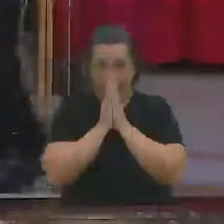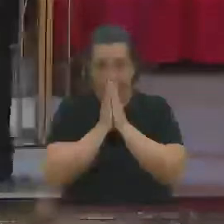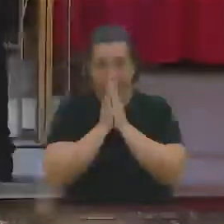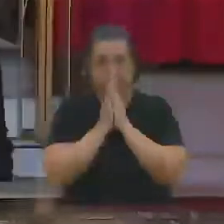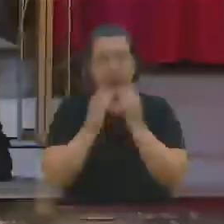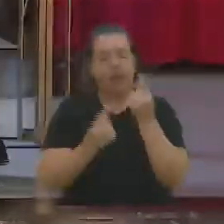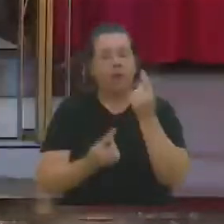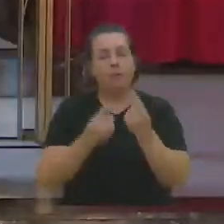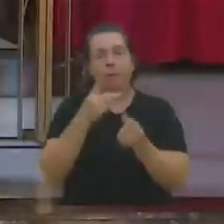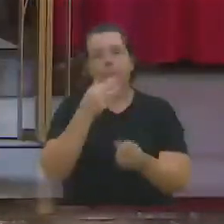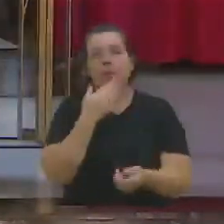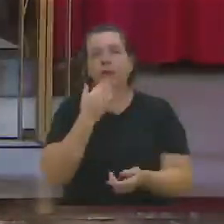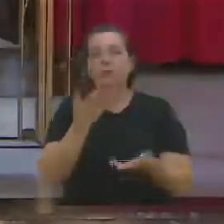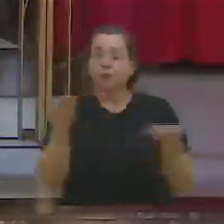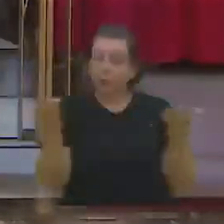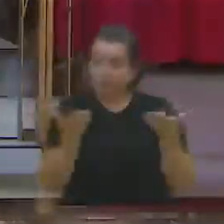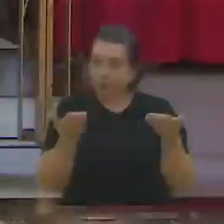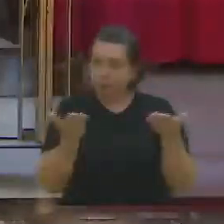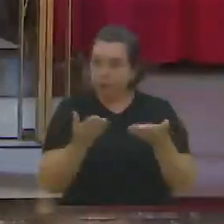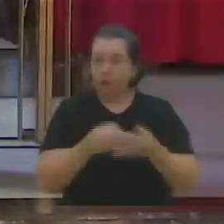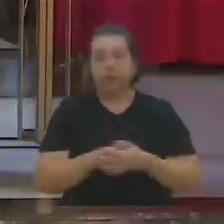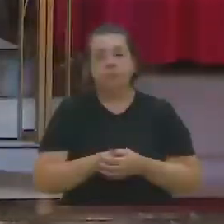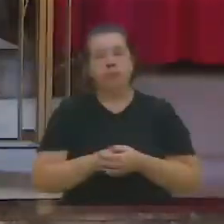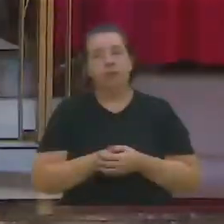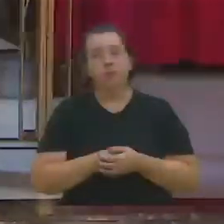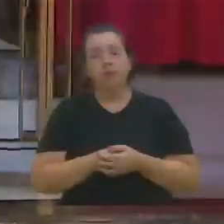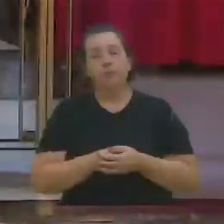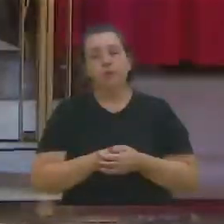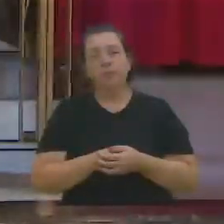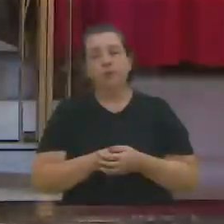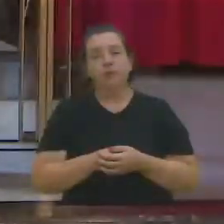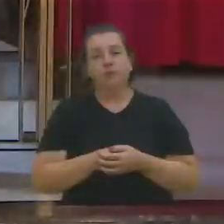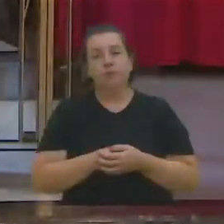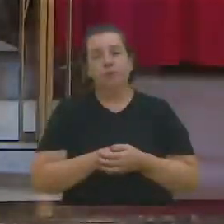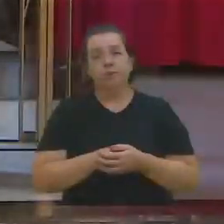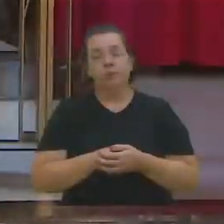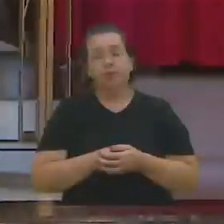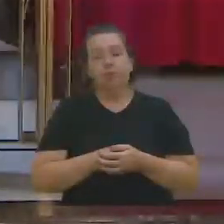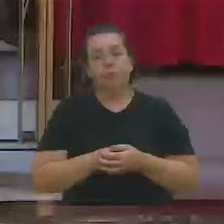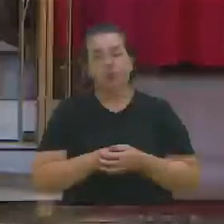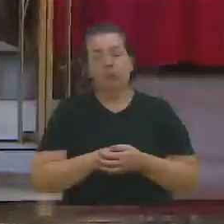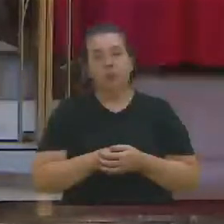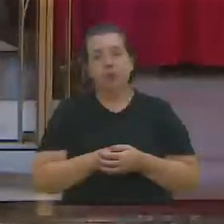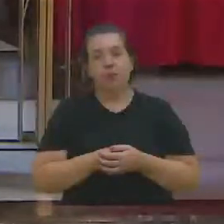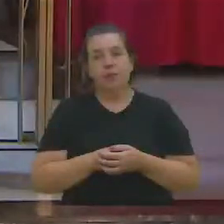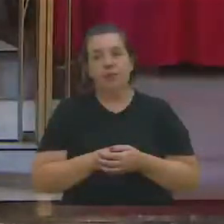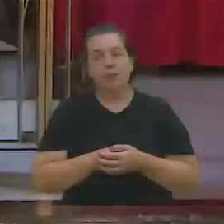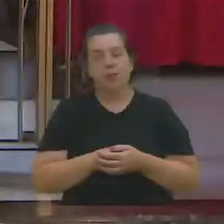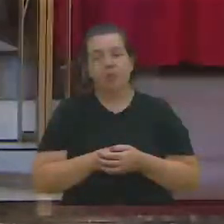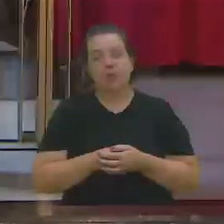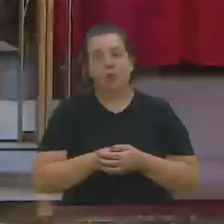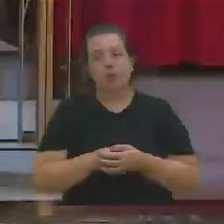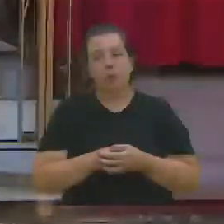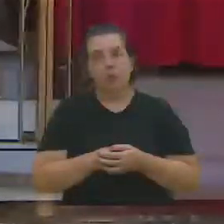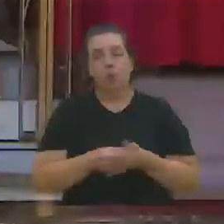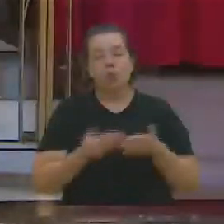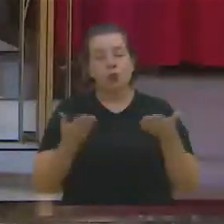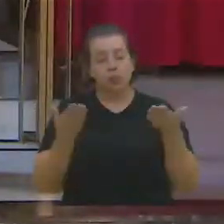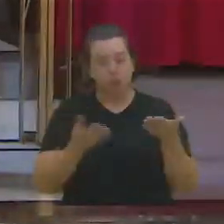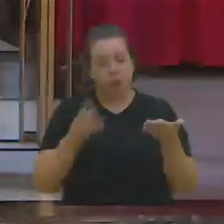Qual a sua intenção? Qual o seu pedido para esta Santa Missa? Nesta